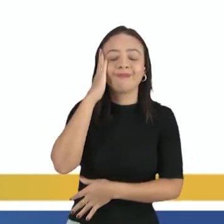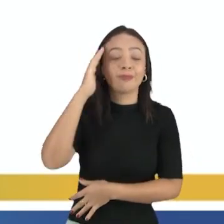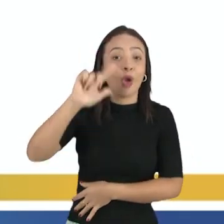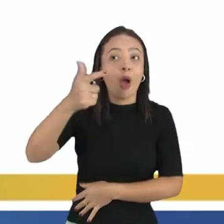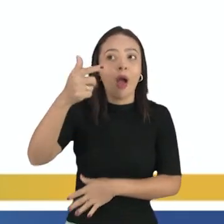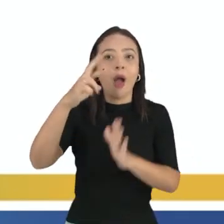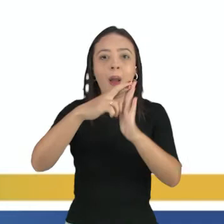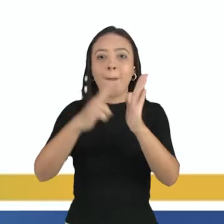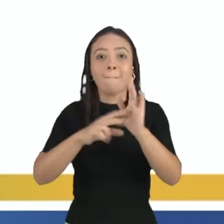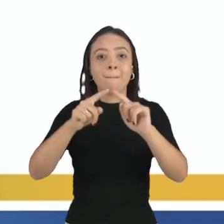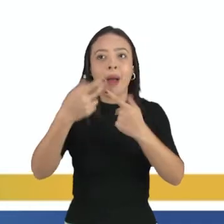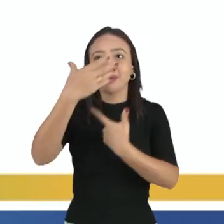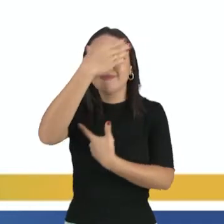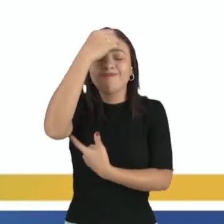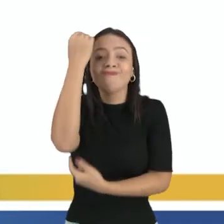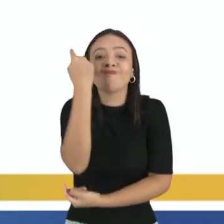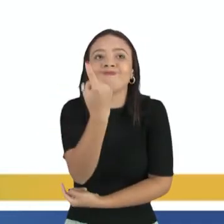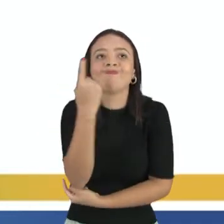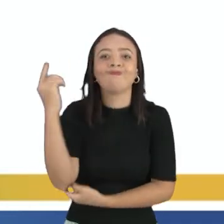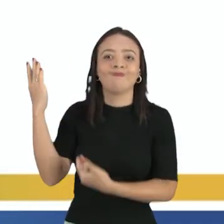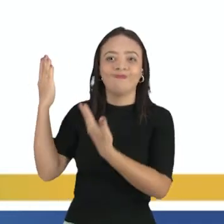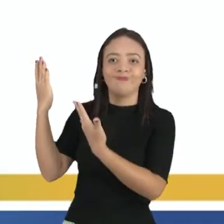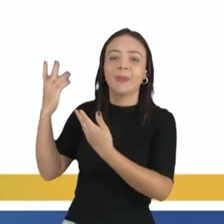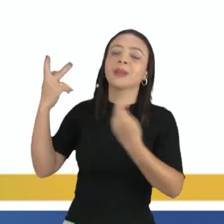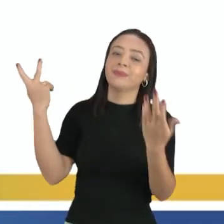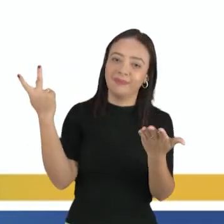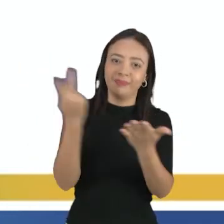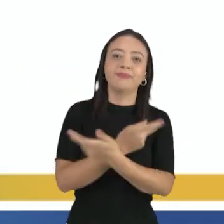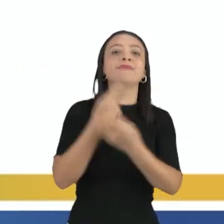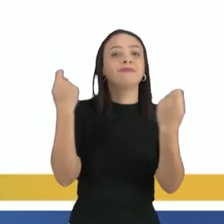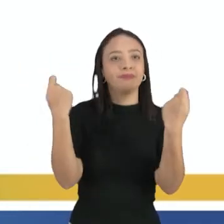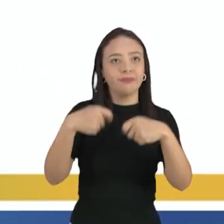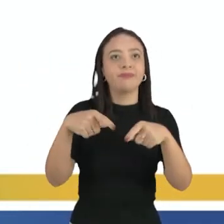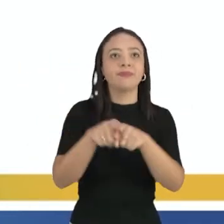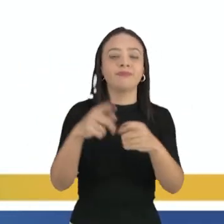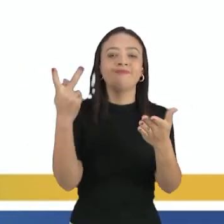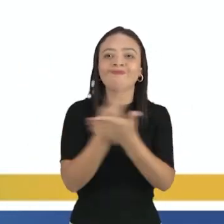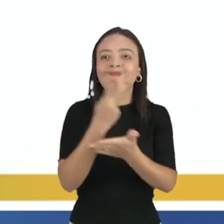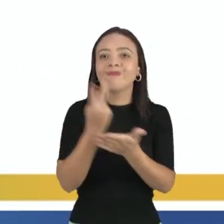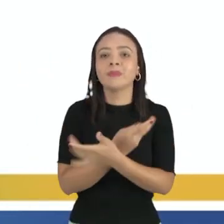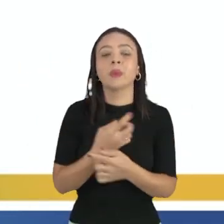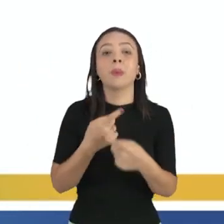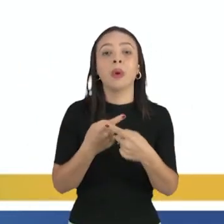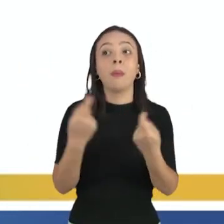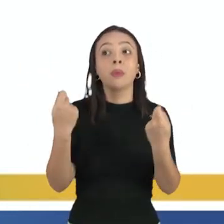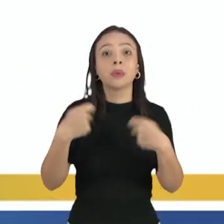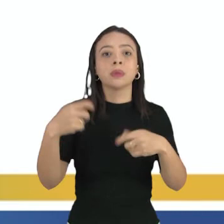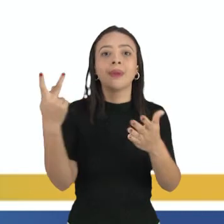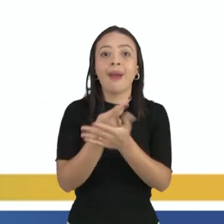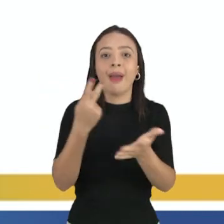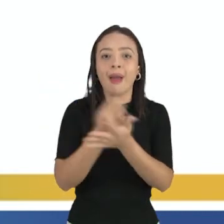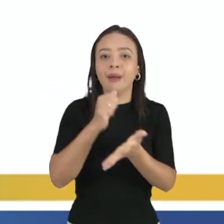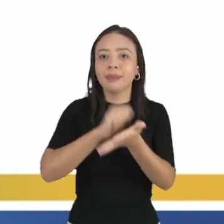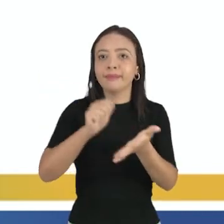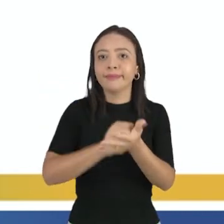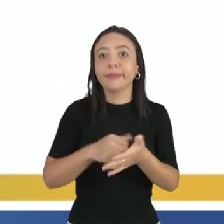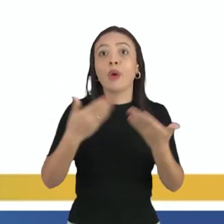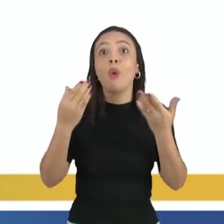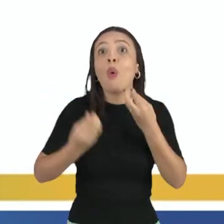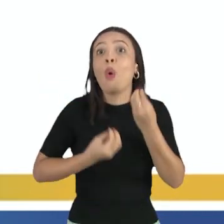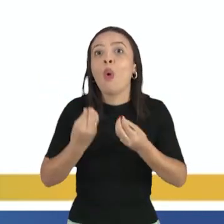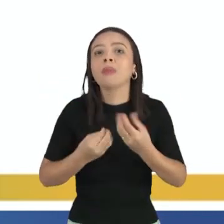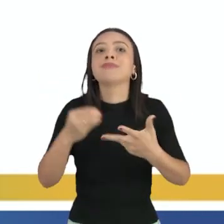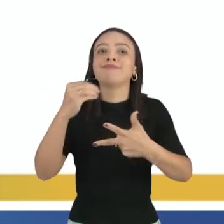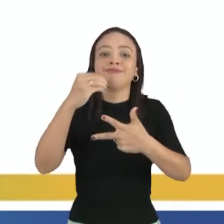outras, esquece dessa daqui e aí você erra a questão. Ou erra a maneira de escrever, que é pior que é lá no momento da sua